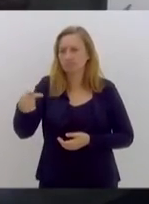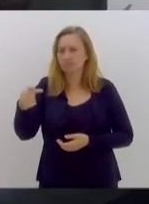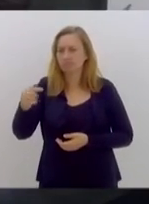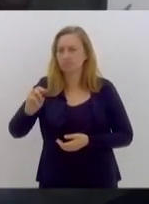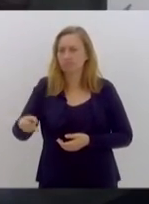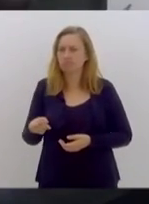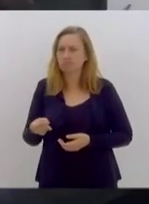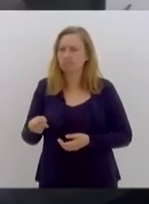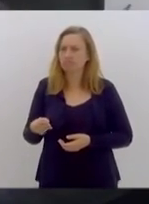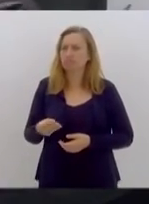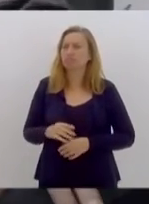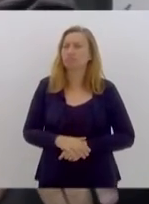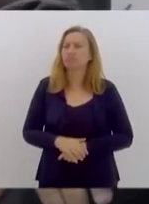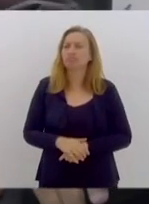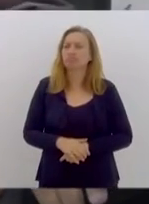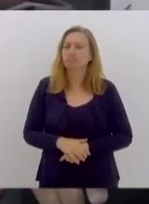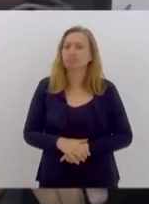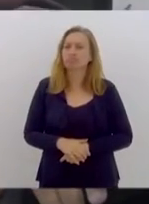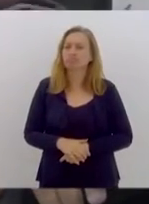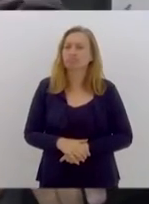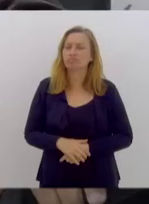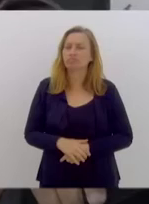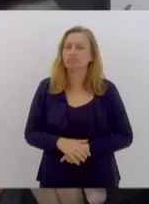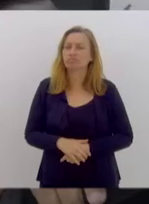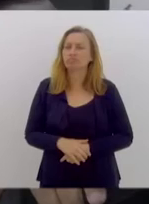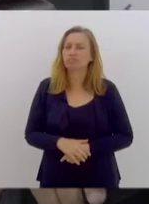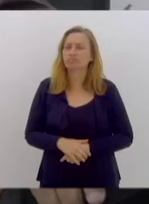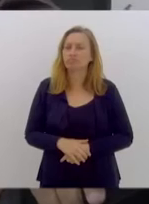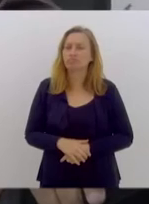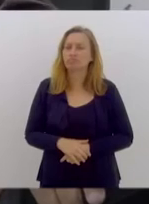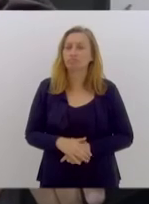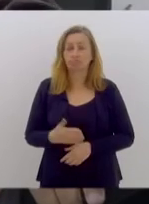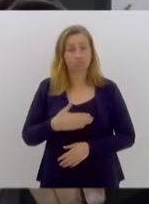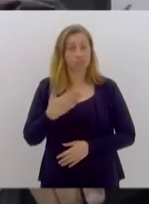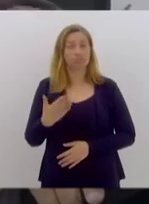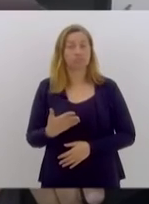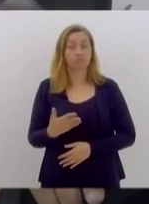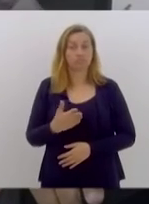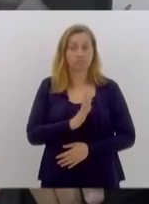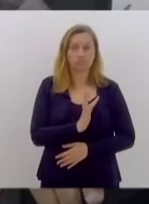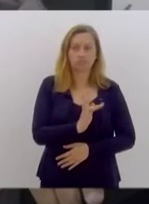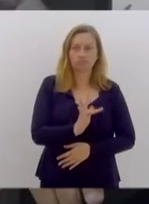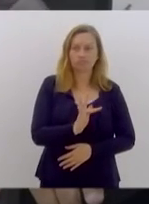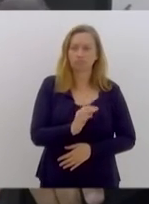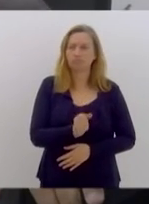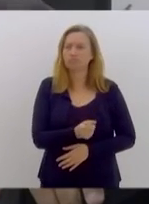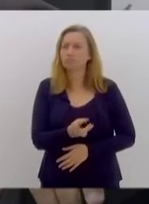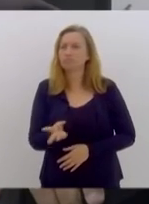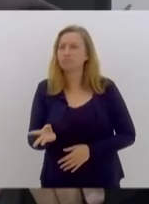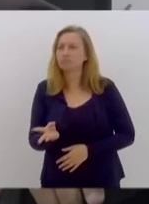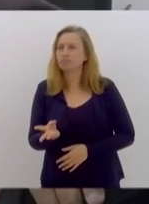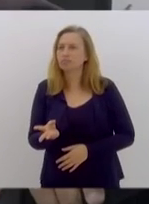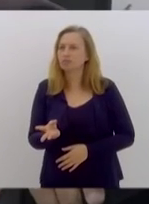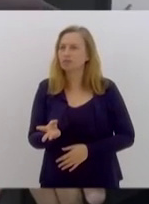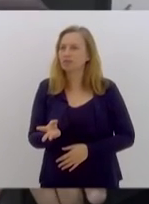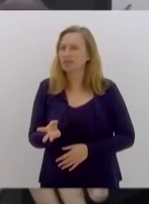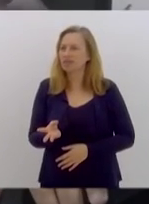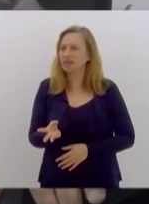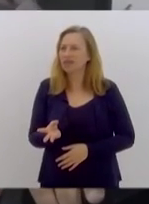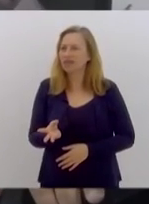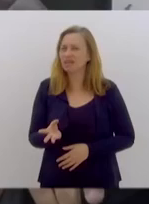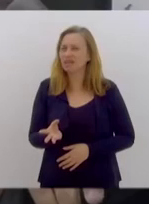anda na baixada que eu mandei duas vezes na Baixada mas uma coisa me assustei quantidade de muro lá em Nilópolis